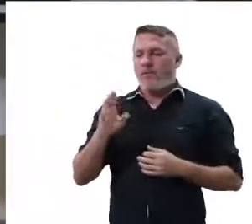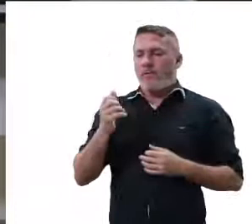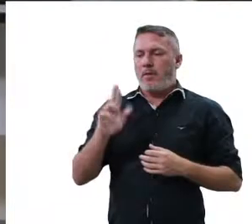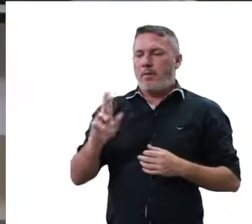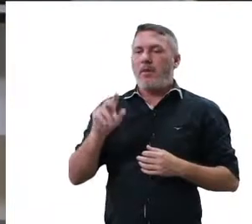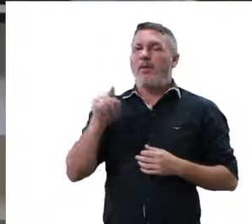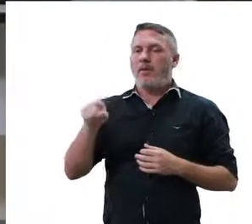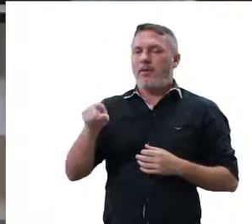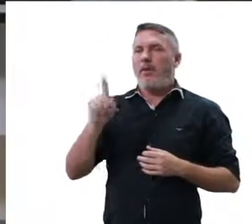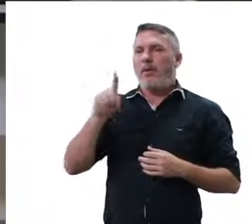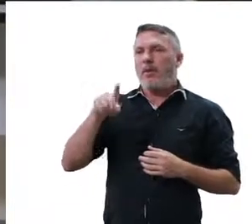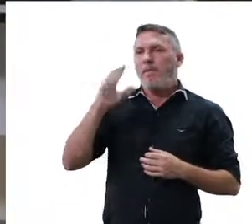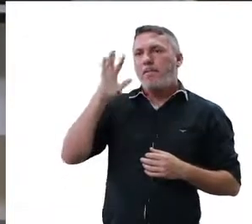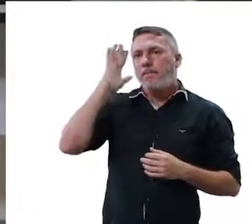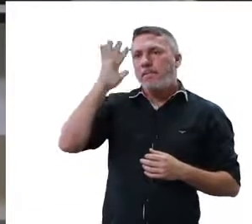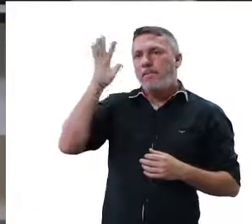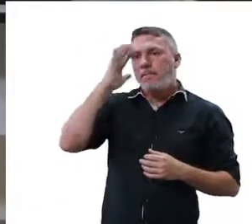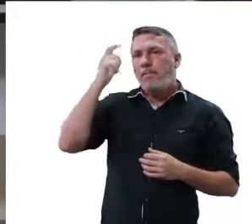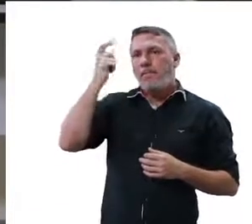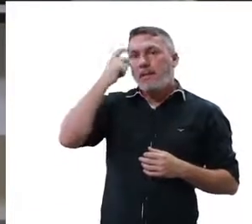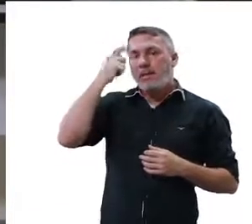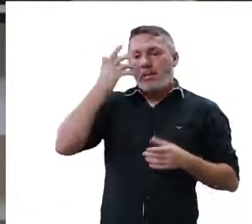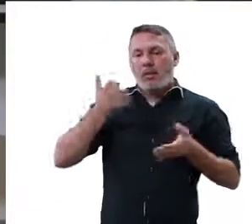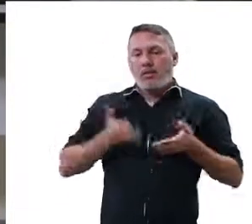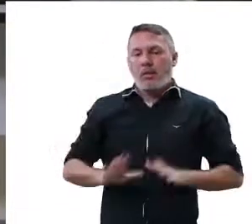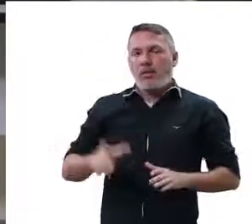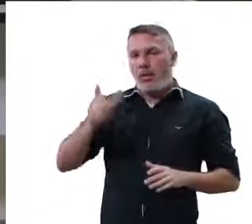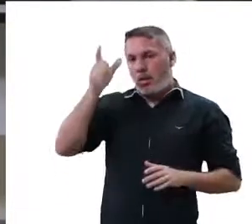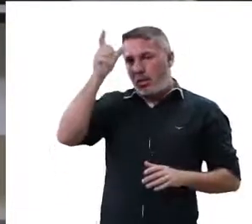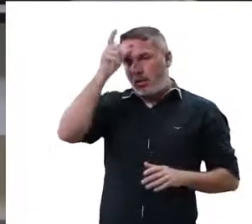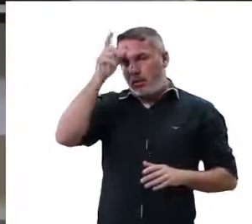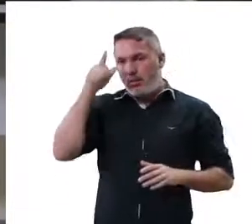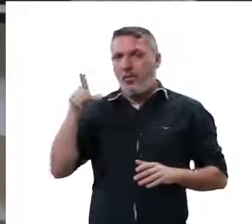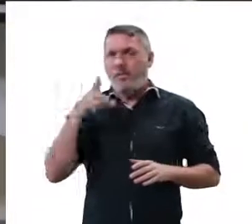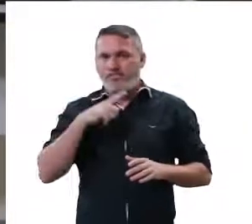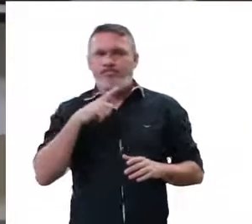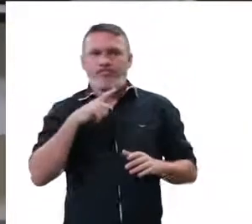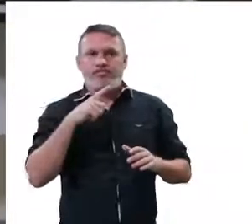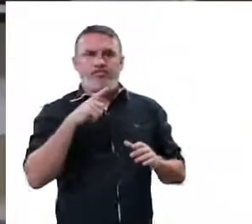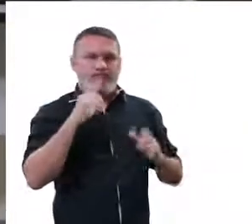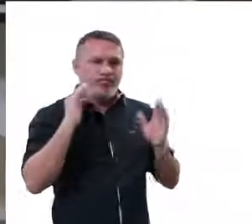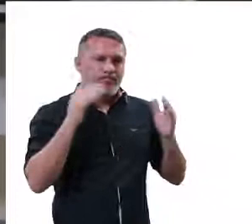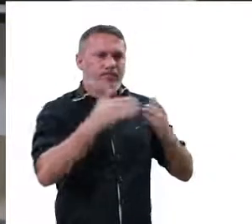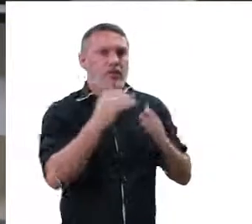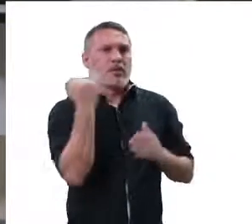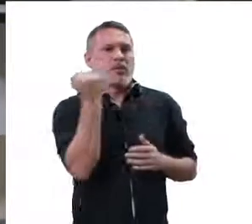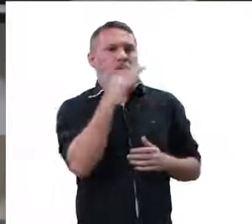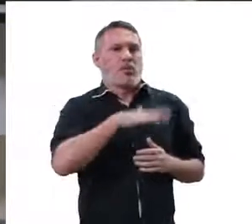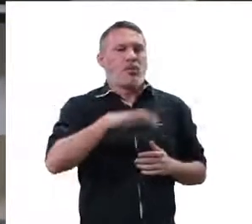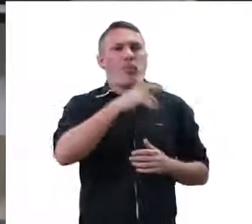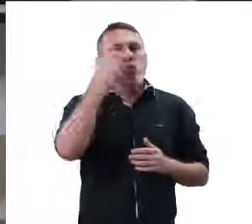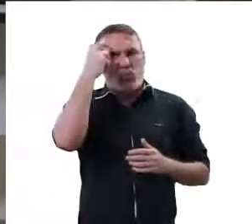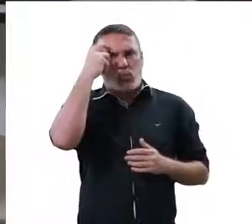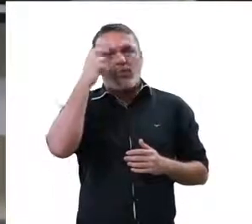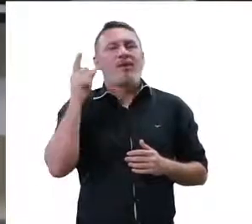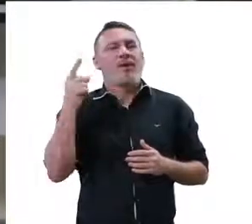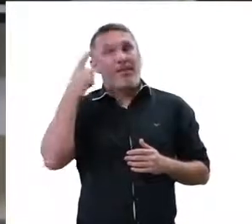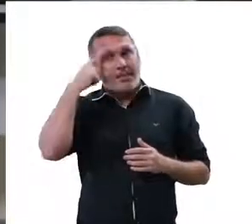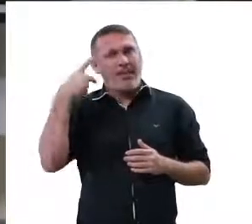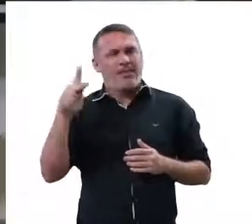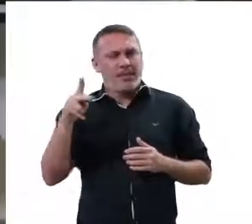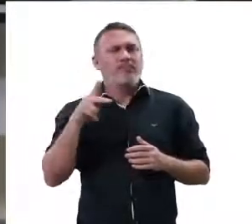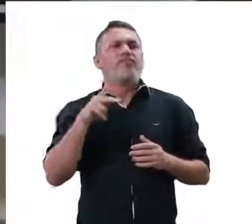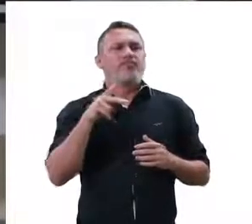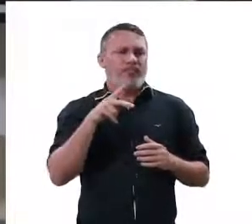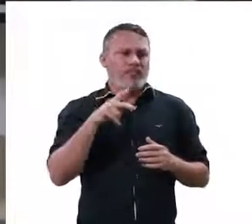O Weber, como um bom pensador alemão, ele dá uma imensa importância ao aspecto cultural. A ideia